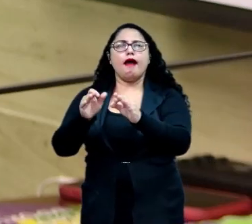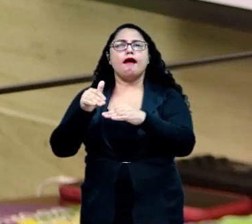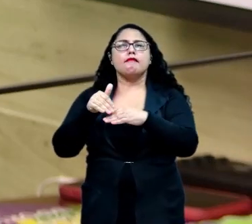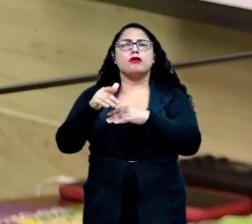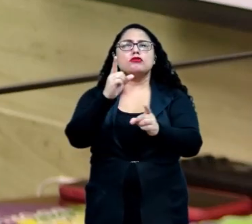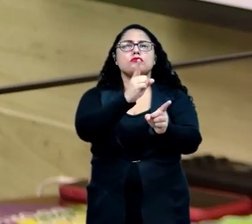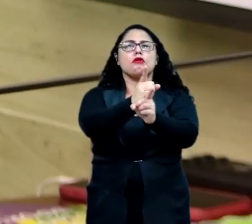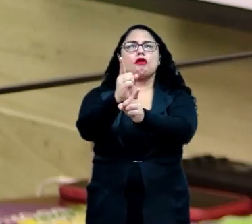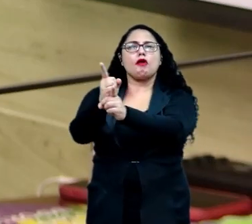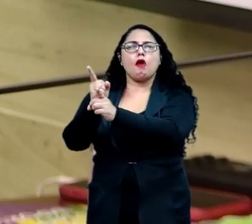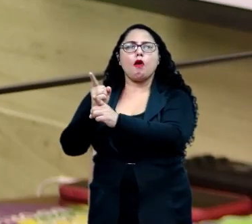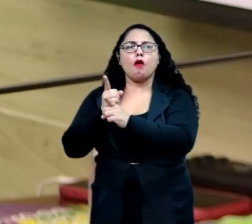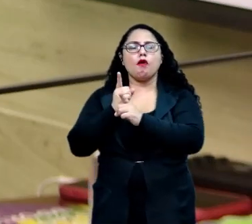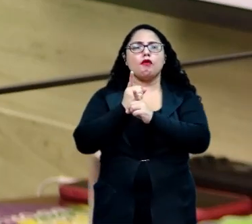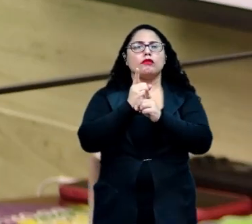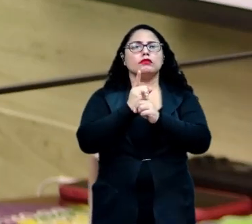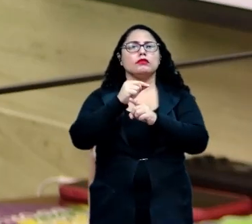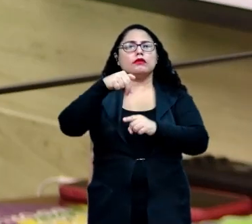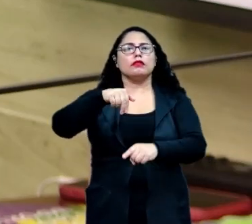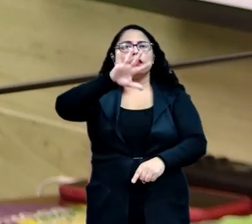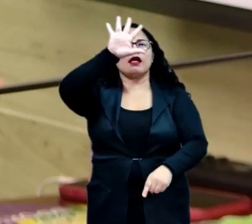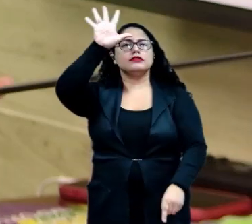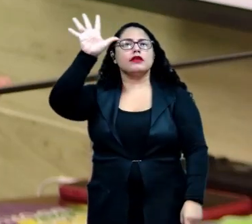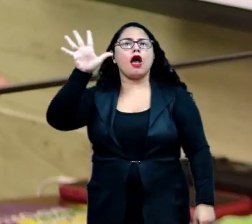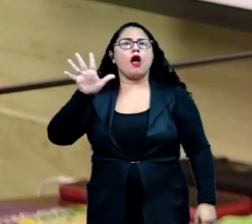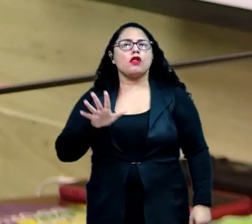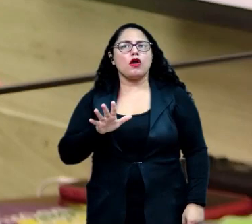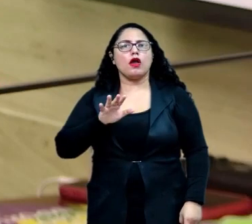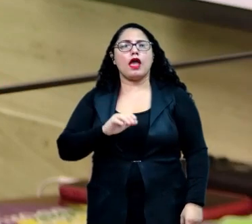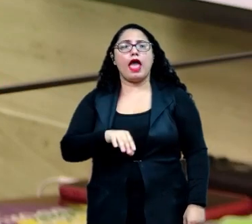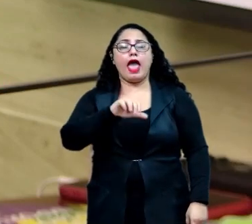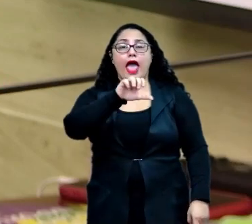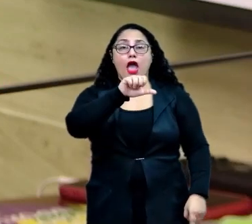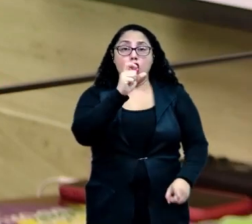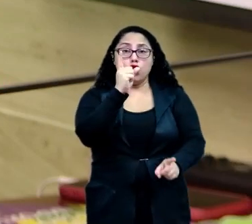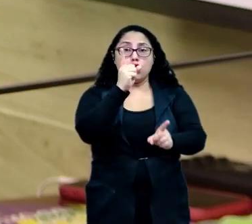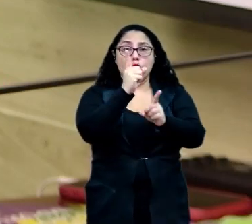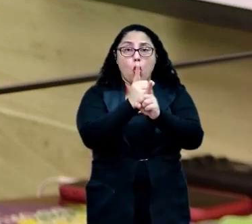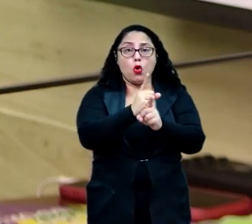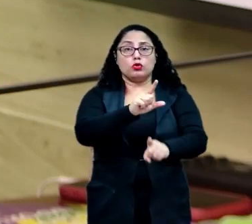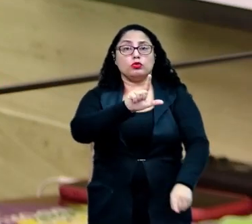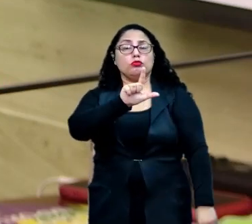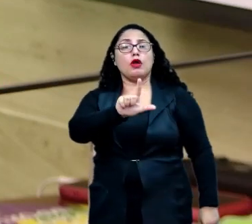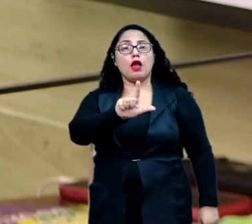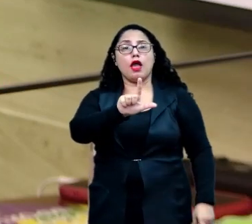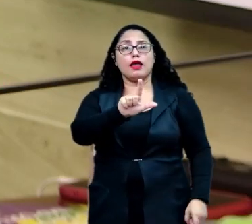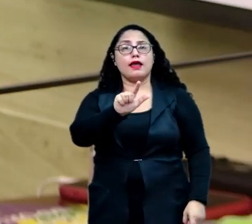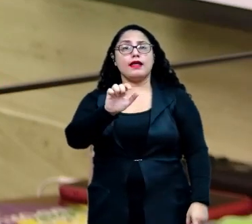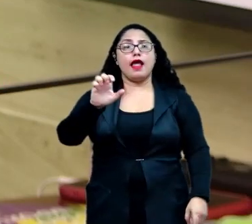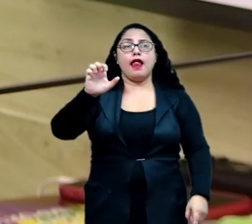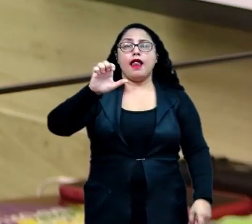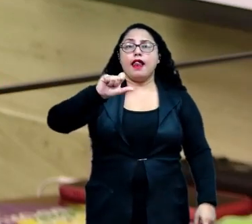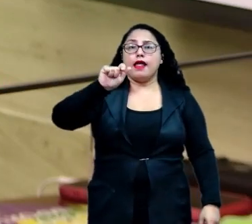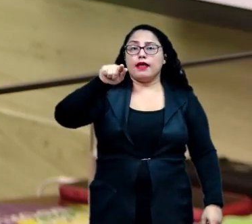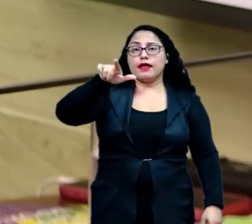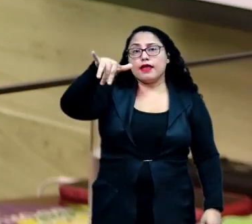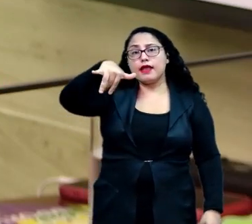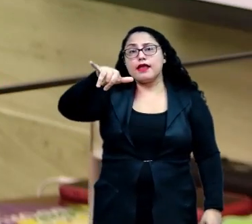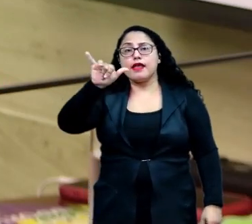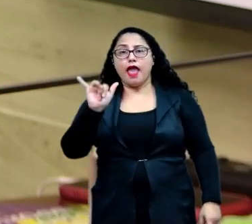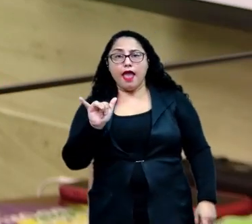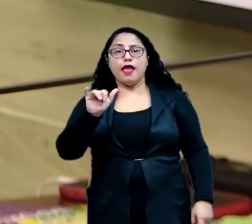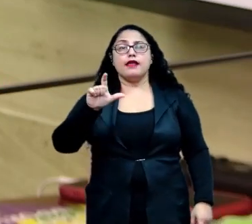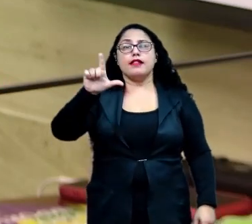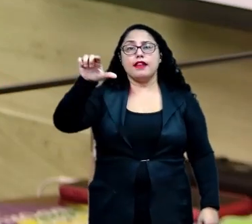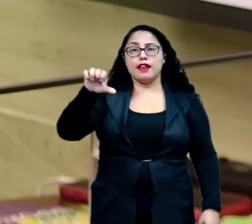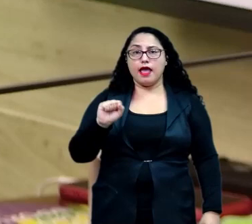dos encontros, o Encontro Nacional, que a gente chamava EBGLT, Encontro Nacional de Gays, Lésbicas, Travestis, Transsexuais.